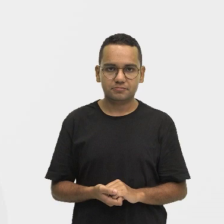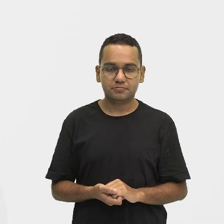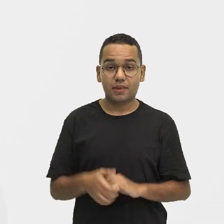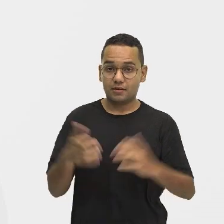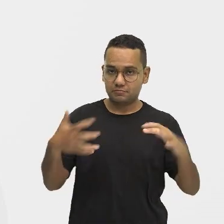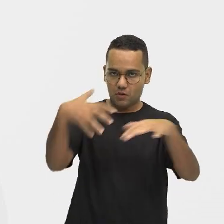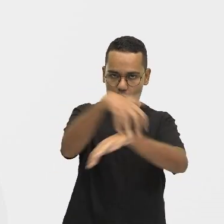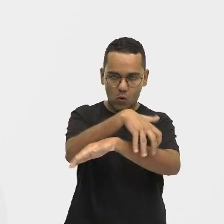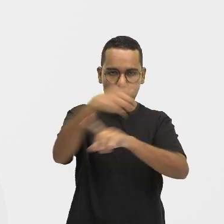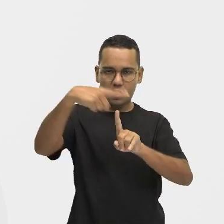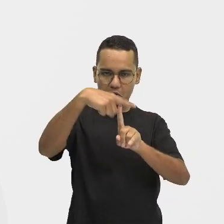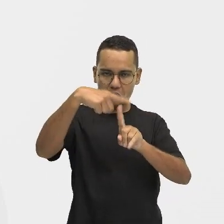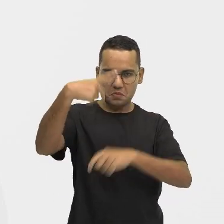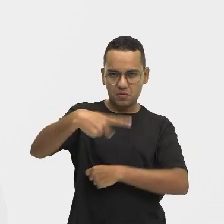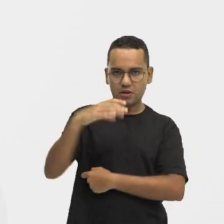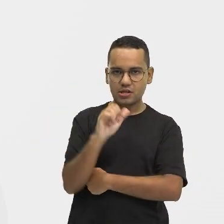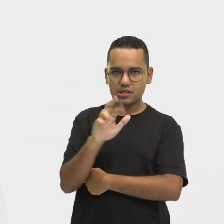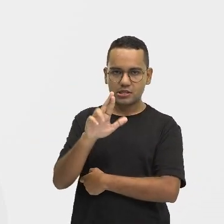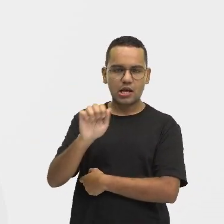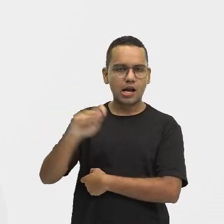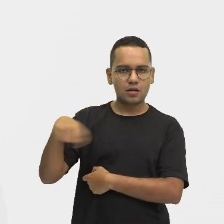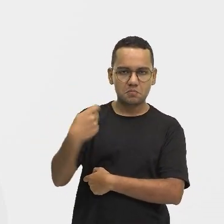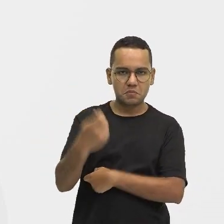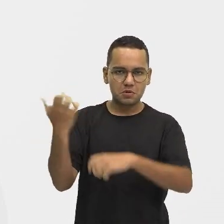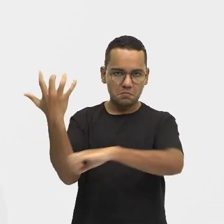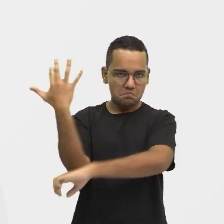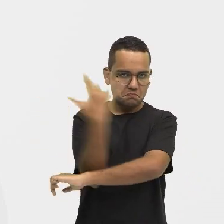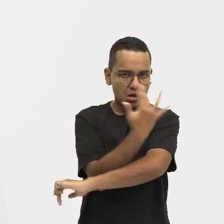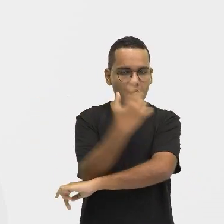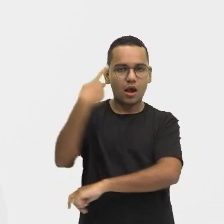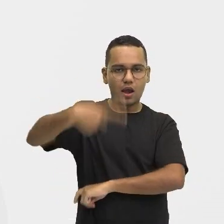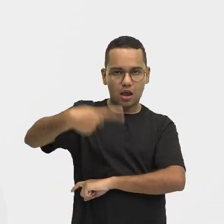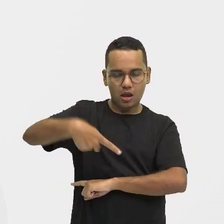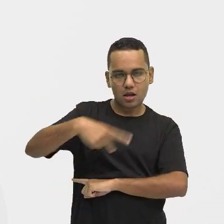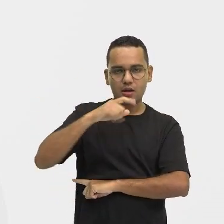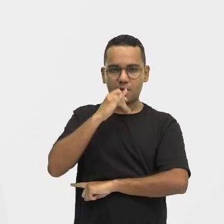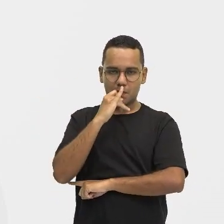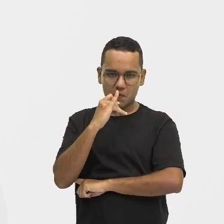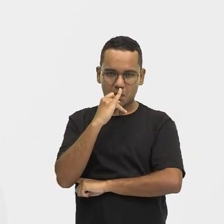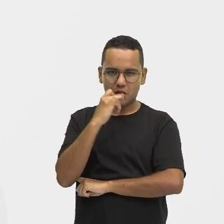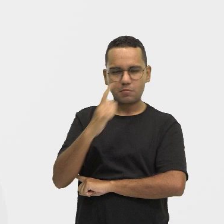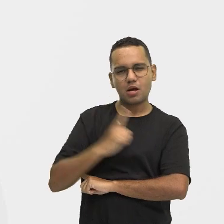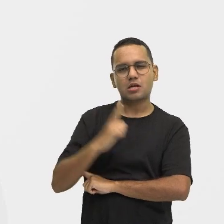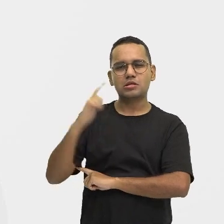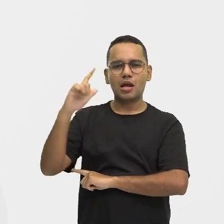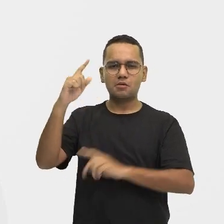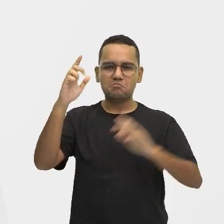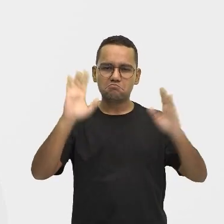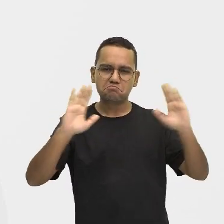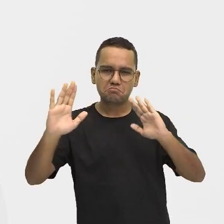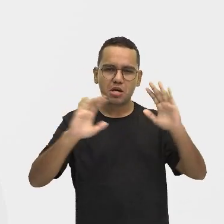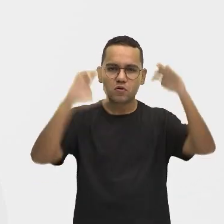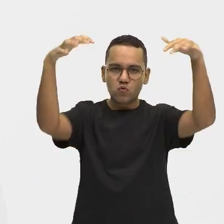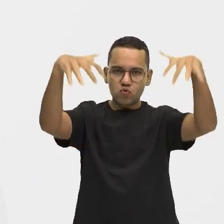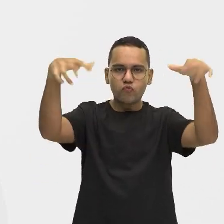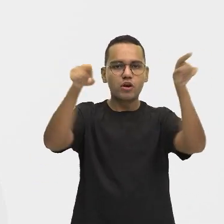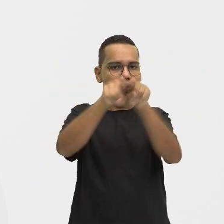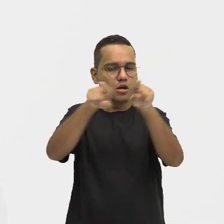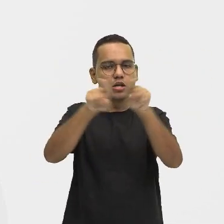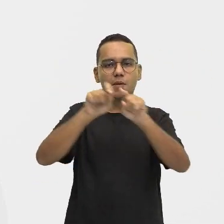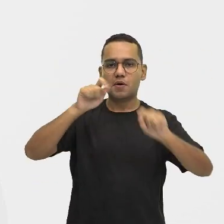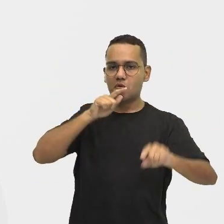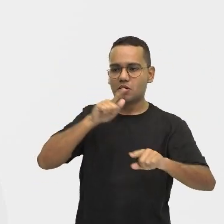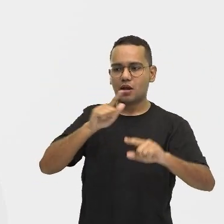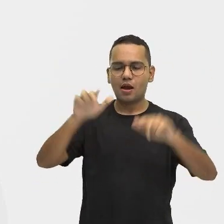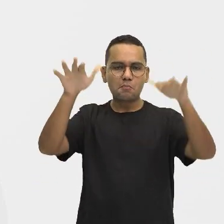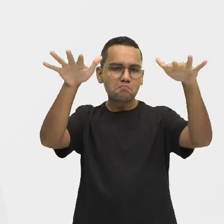o clima no Cerrado ele é predominantemente tropical, sazonal, com períodos de chuvas e de secas, tá? Então,